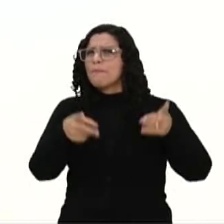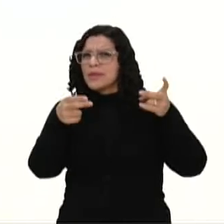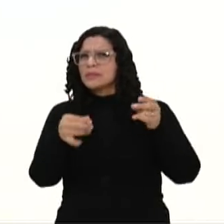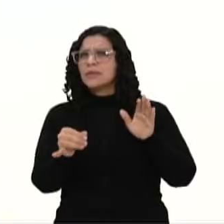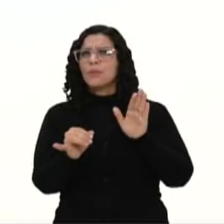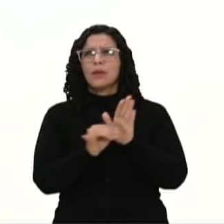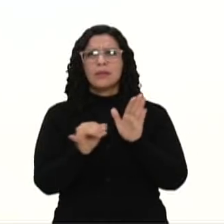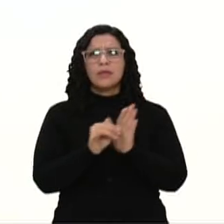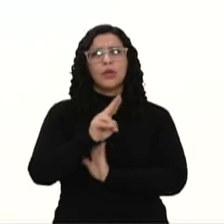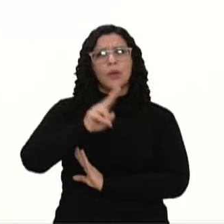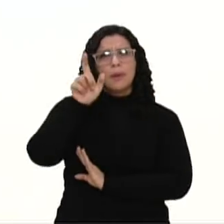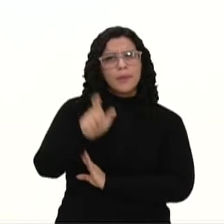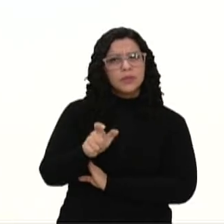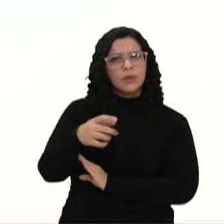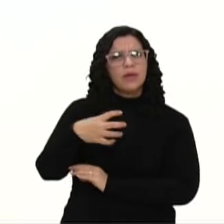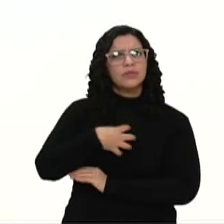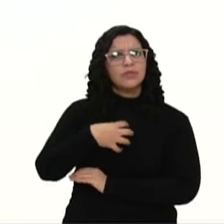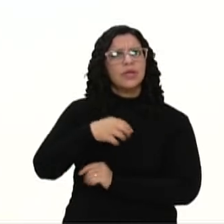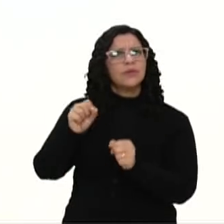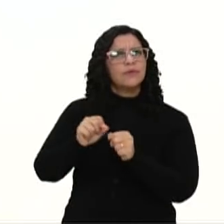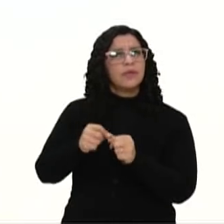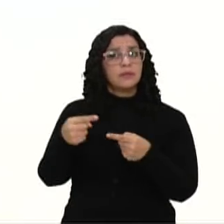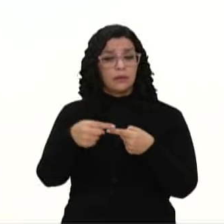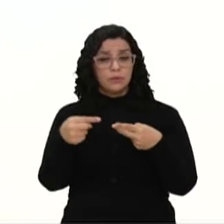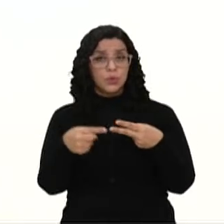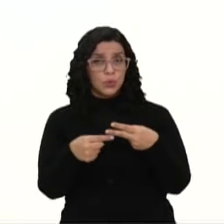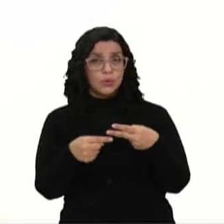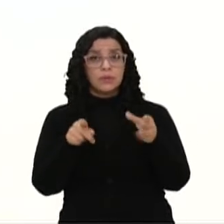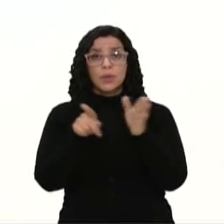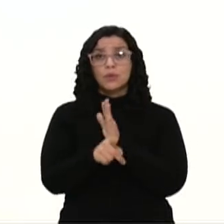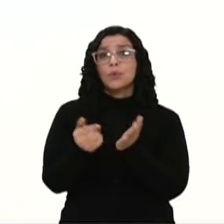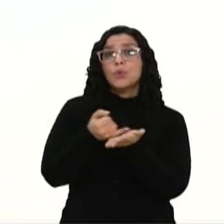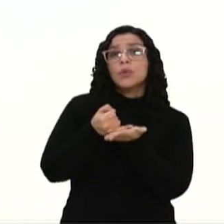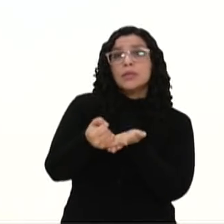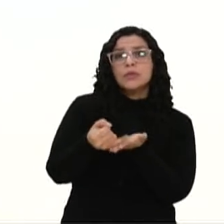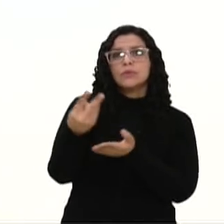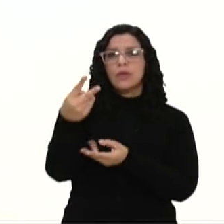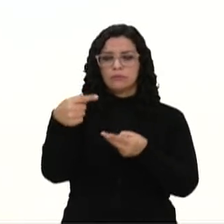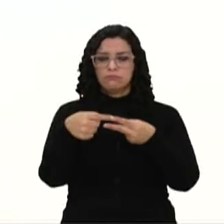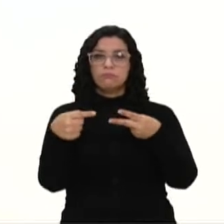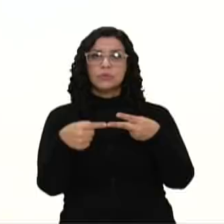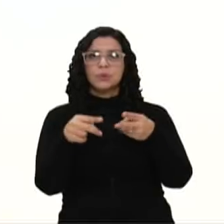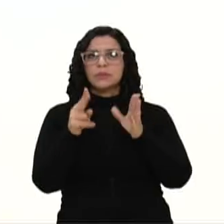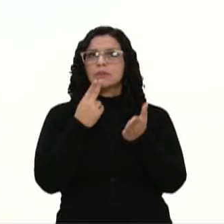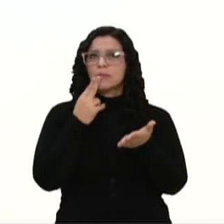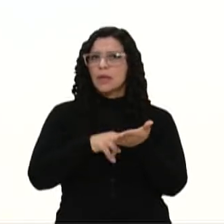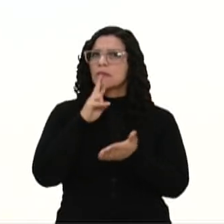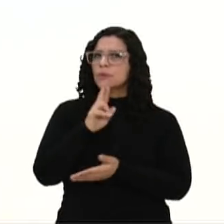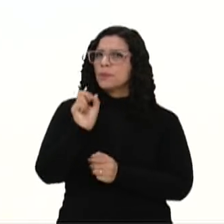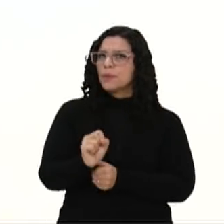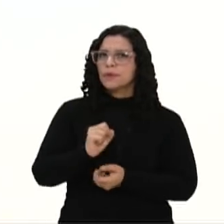é feita? Certo? Duas perguntas aí sobre o início de cada carta. Pode